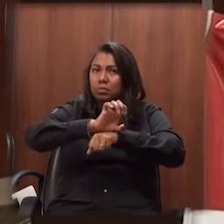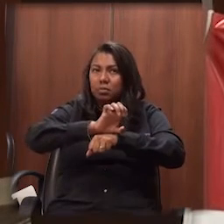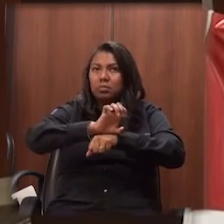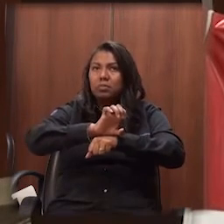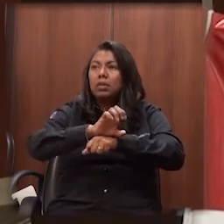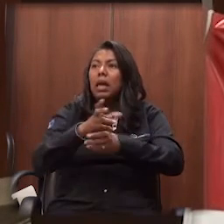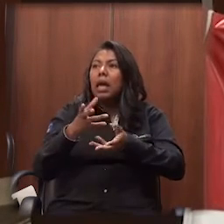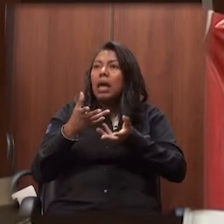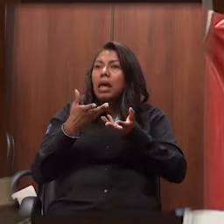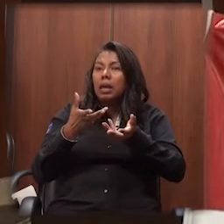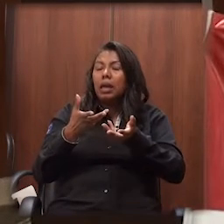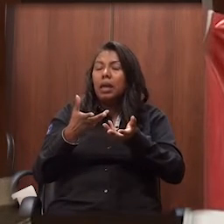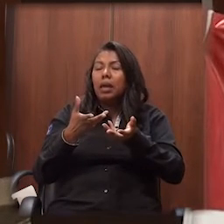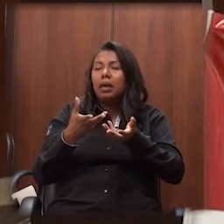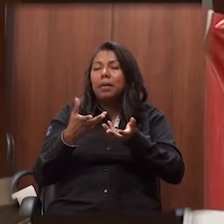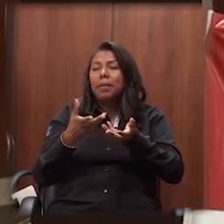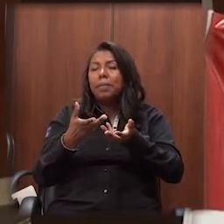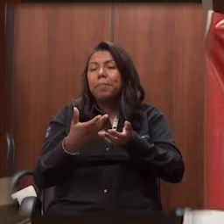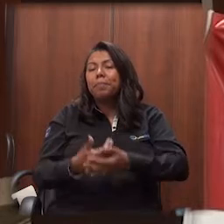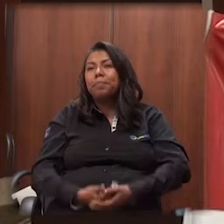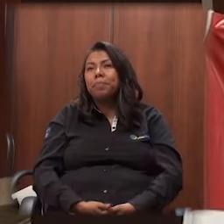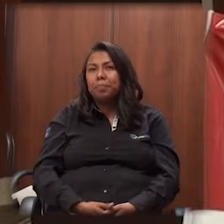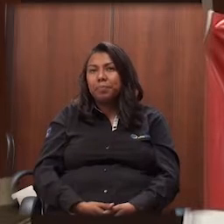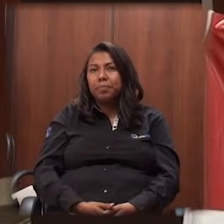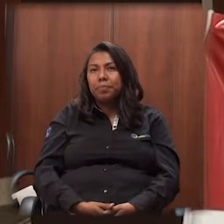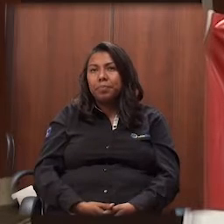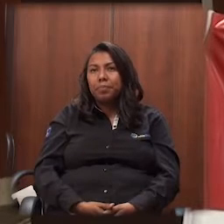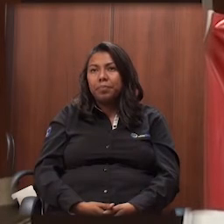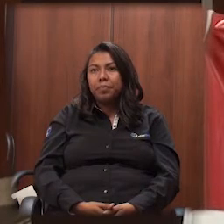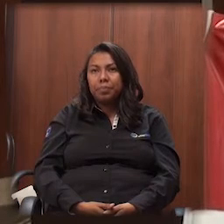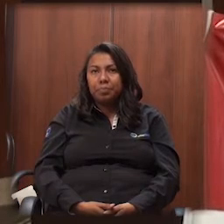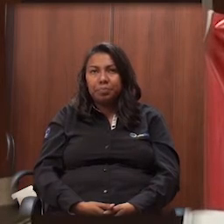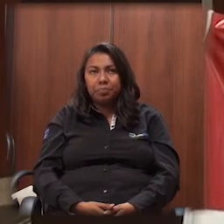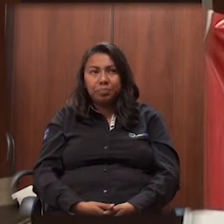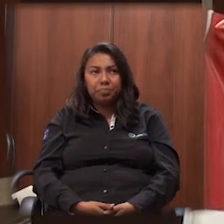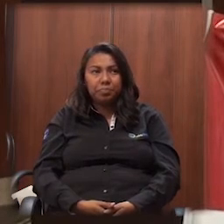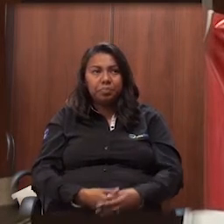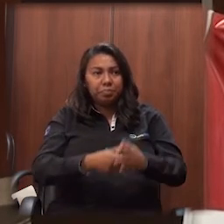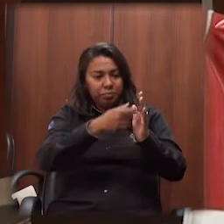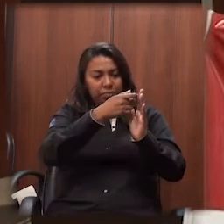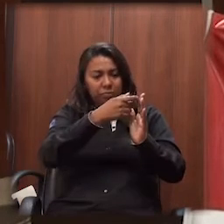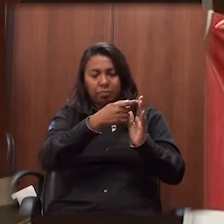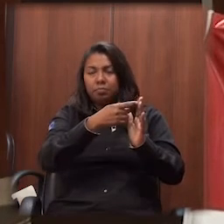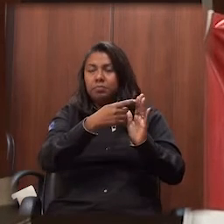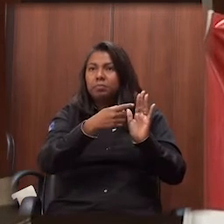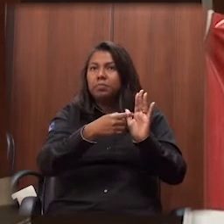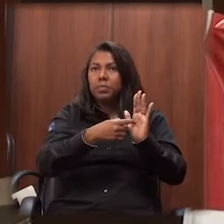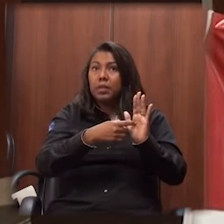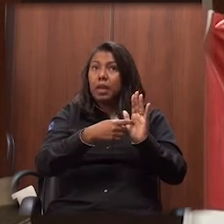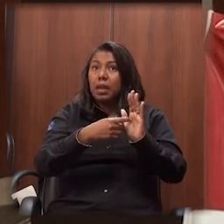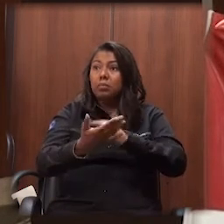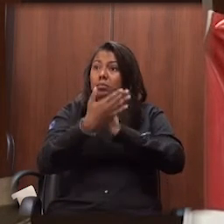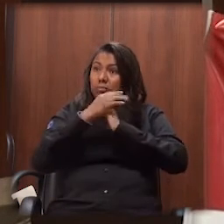dotado na sua redação e que nós passamos agora a tê-lo presente cada vez mais embaixo dos nossos braços para